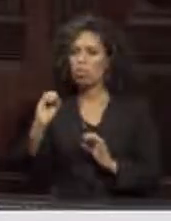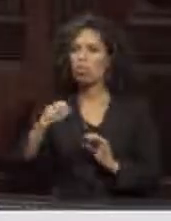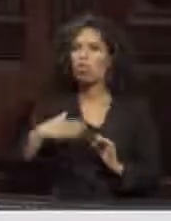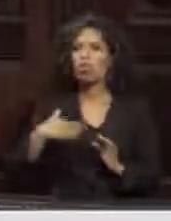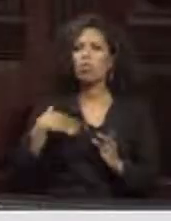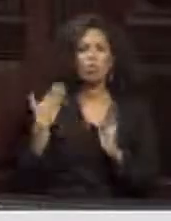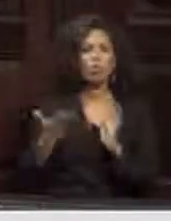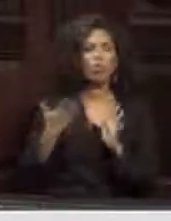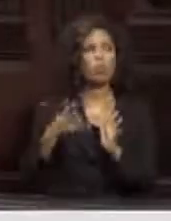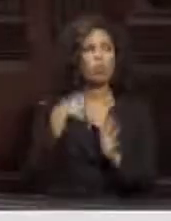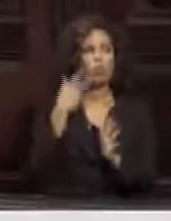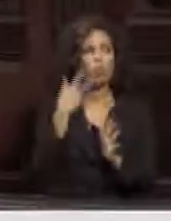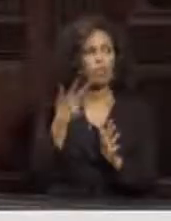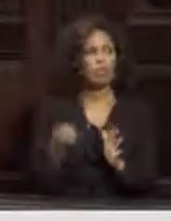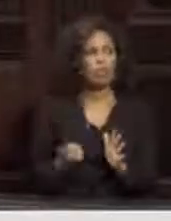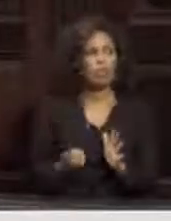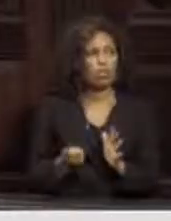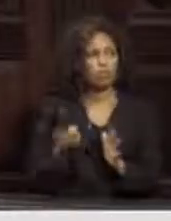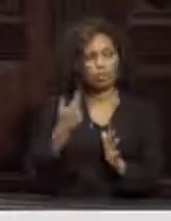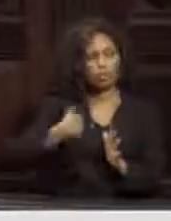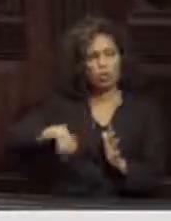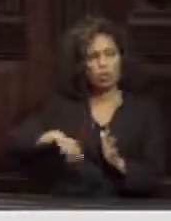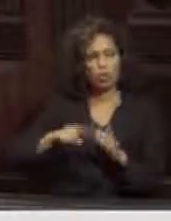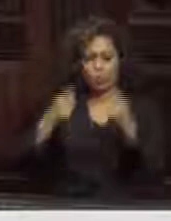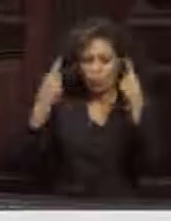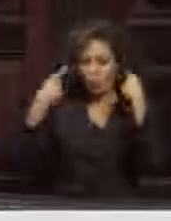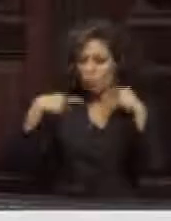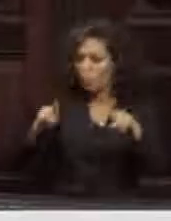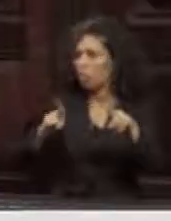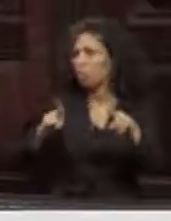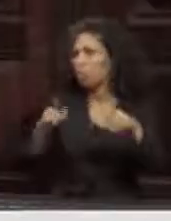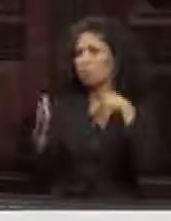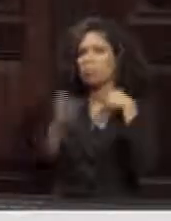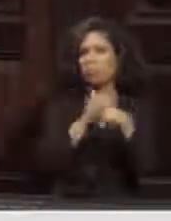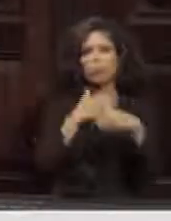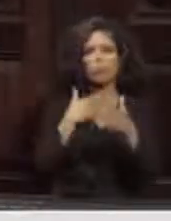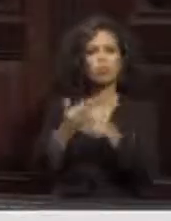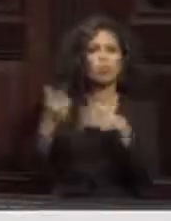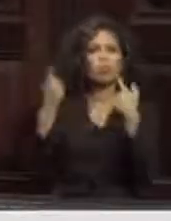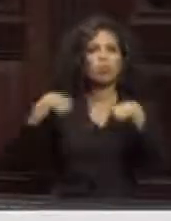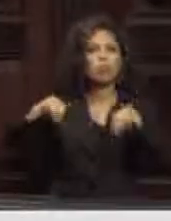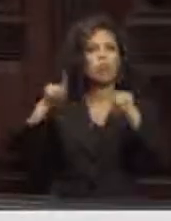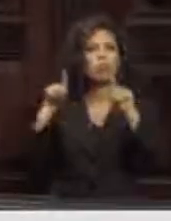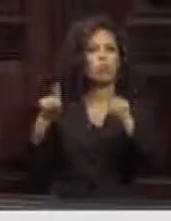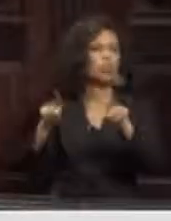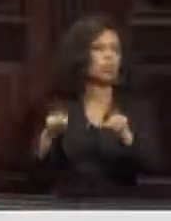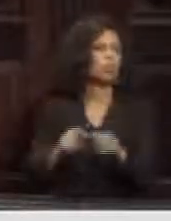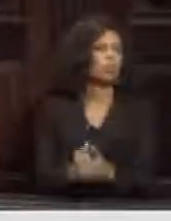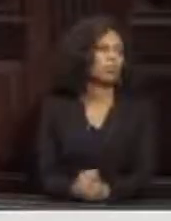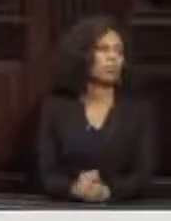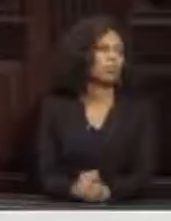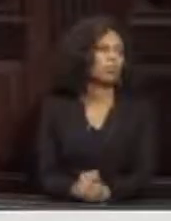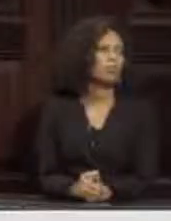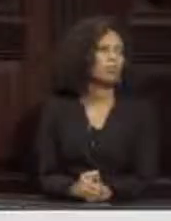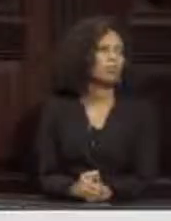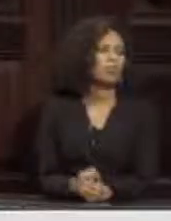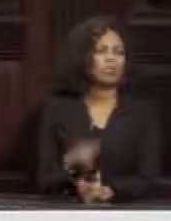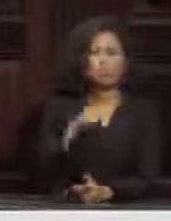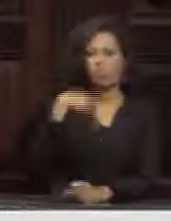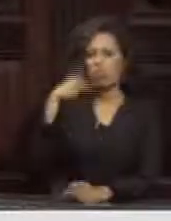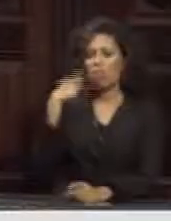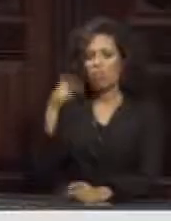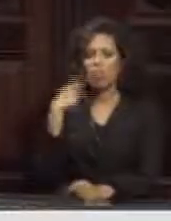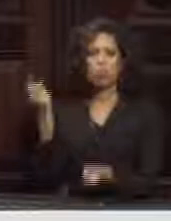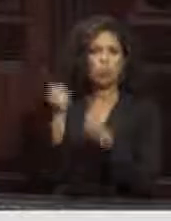que nós somos radicalmente contra. Primeiro, é preciso desmistificar essa conversa fiada